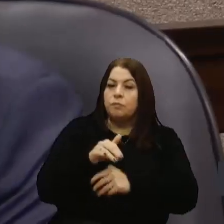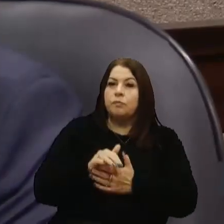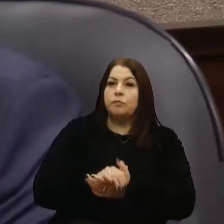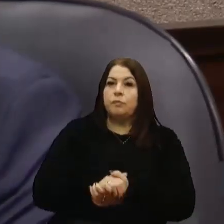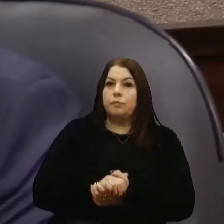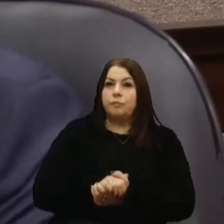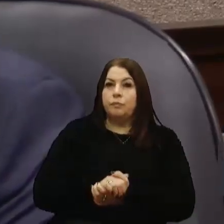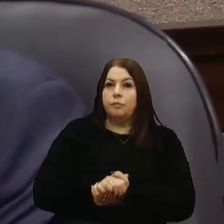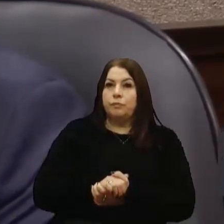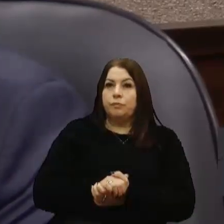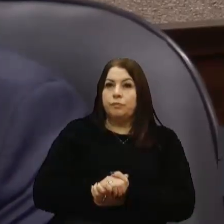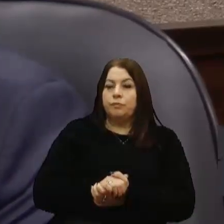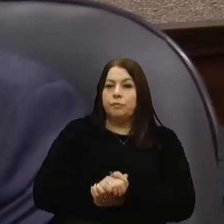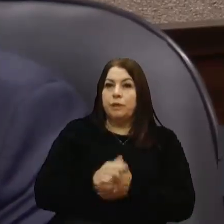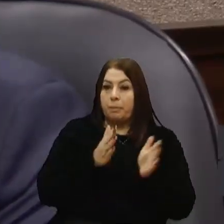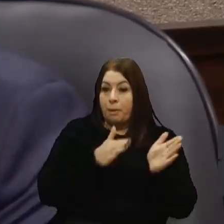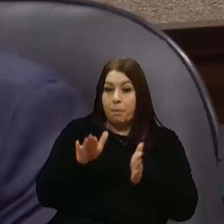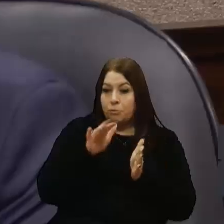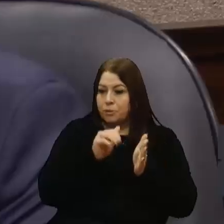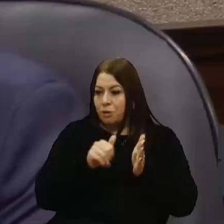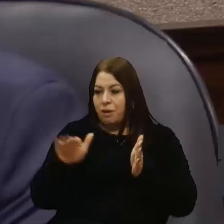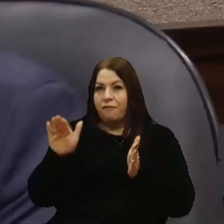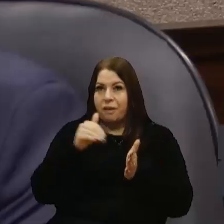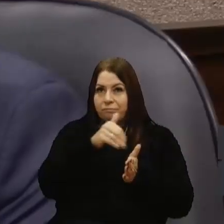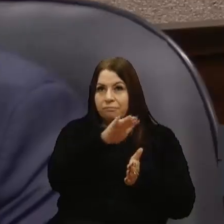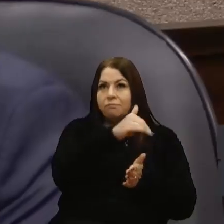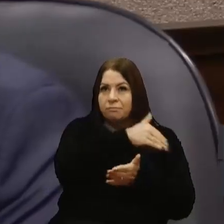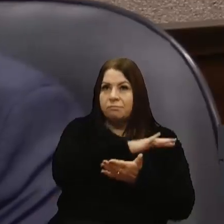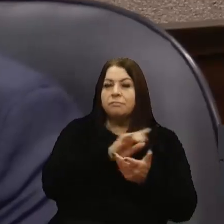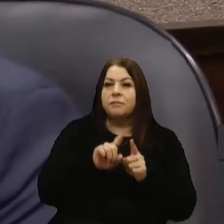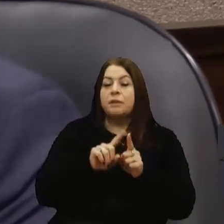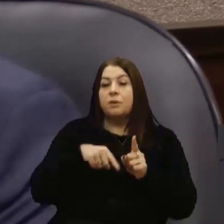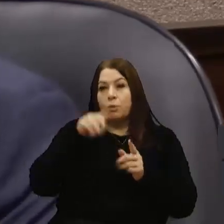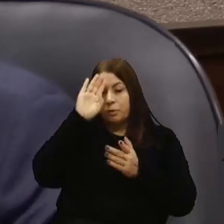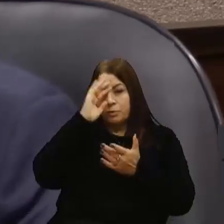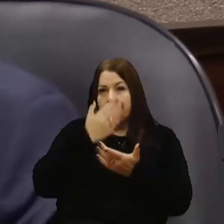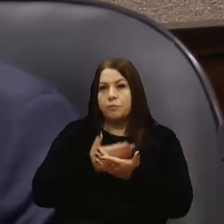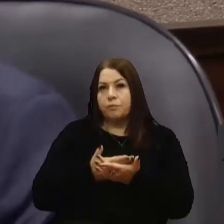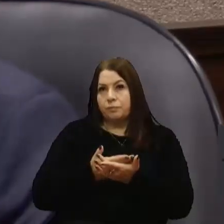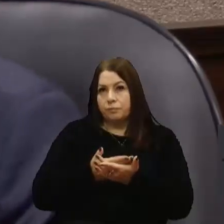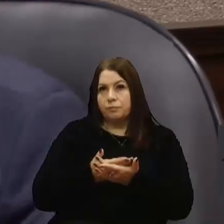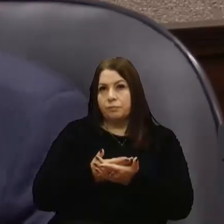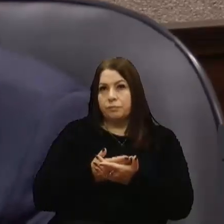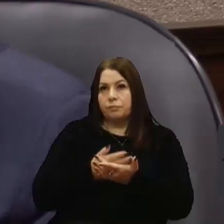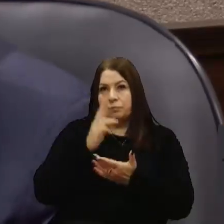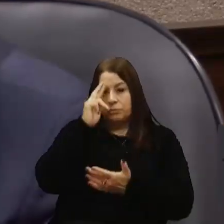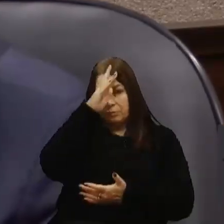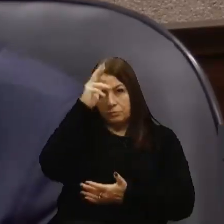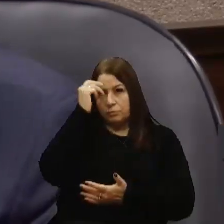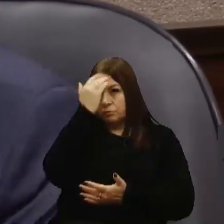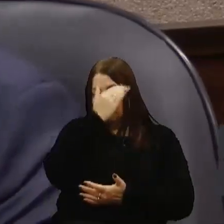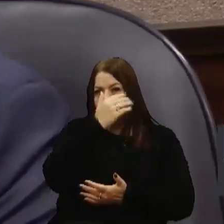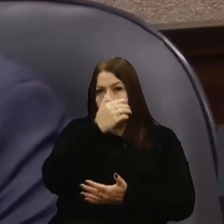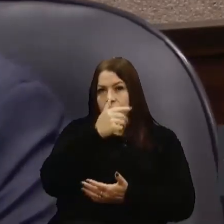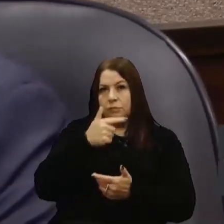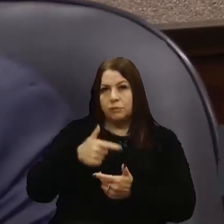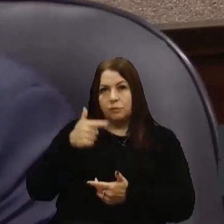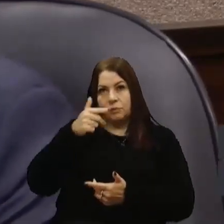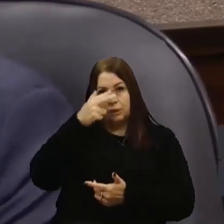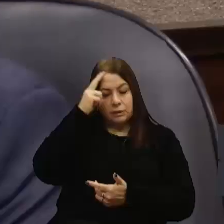que são de escoação de produção. E eu acredito que o prefeito Adiló e o vice